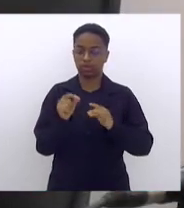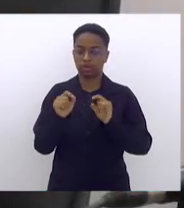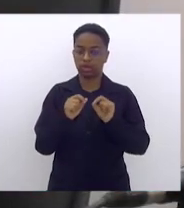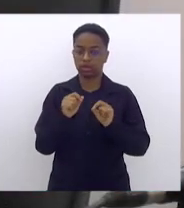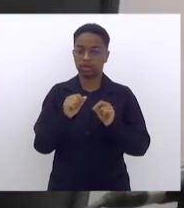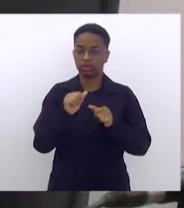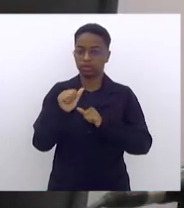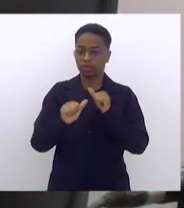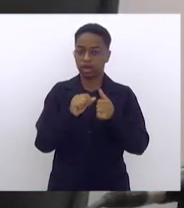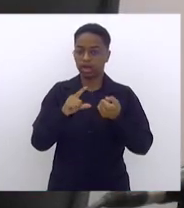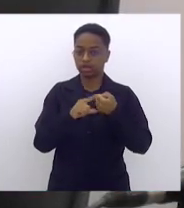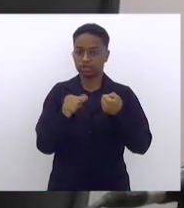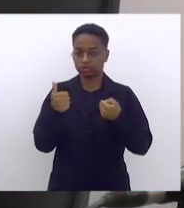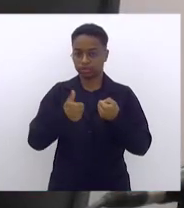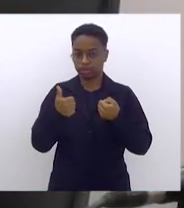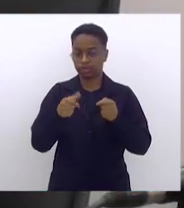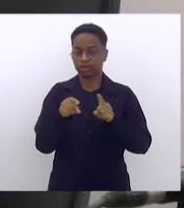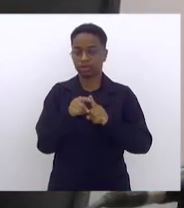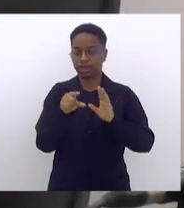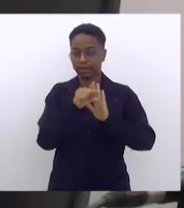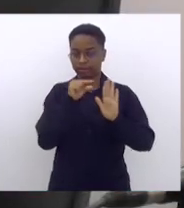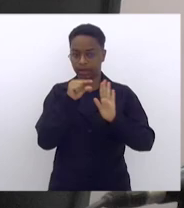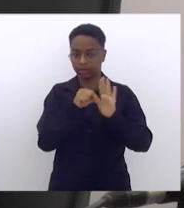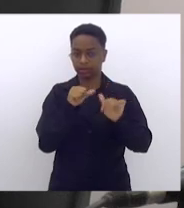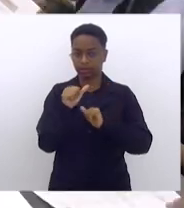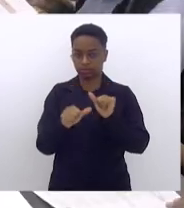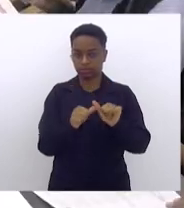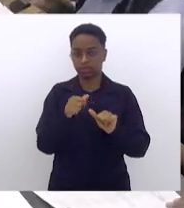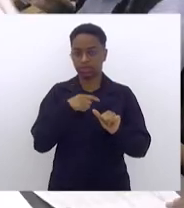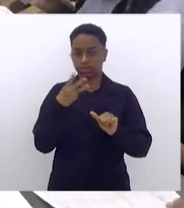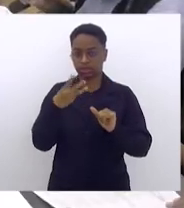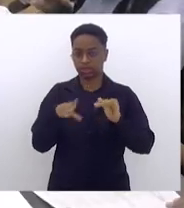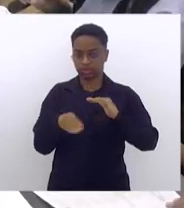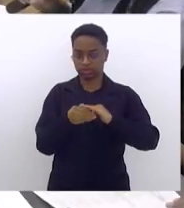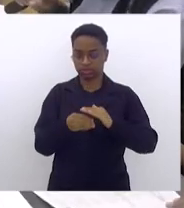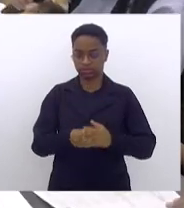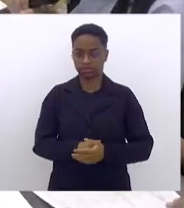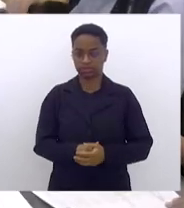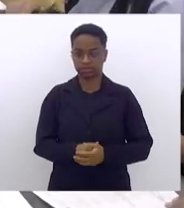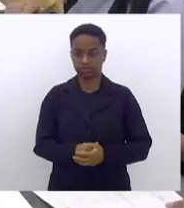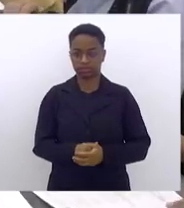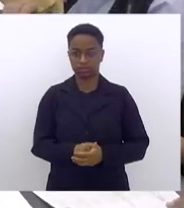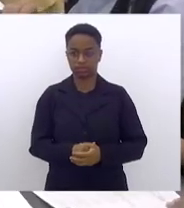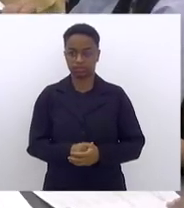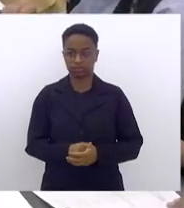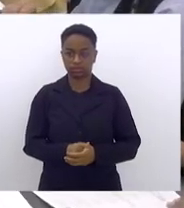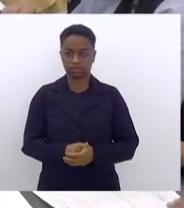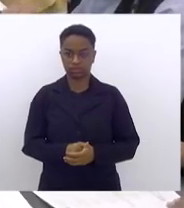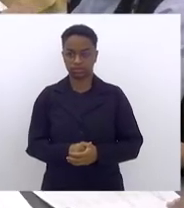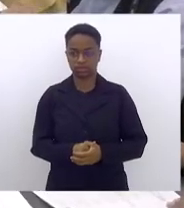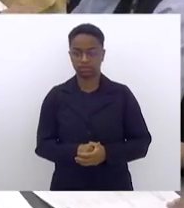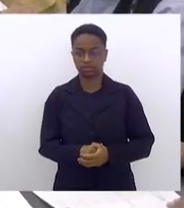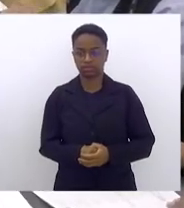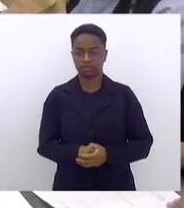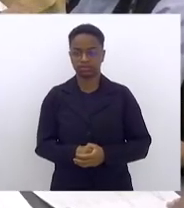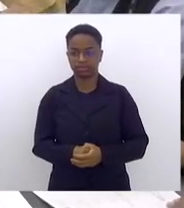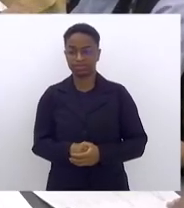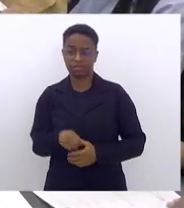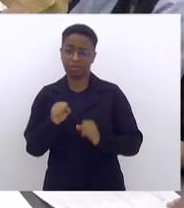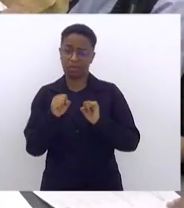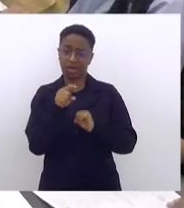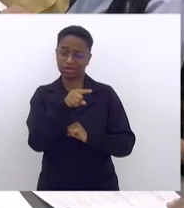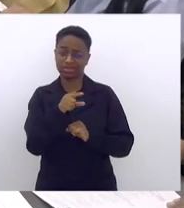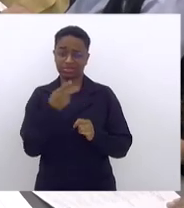1º e a outra a ementa. Na verdade, isso, são três emendas. A ementa também muda. Pode ser isso aí. Então,